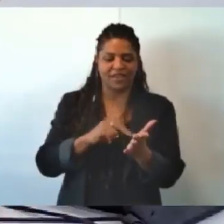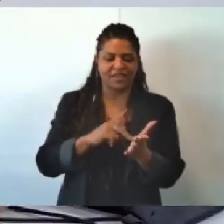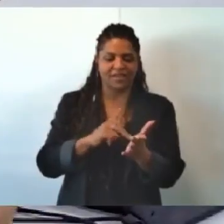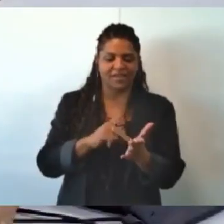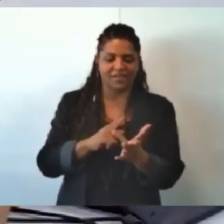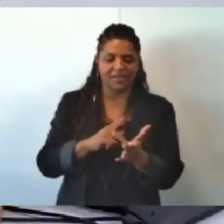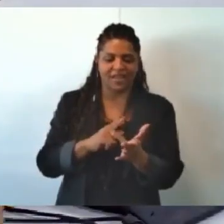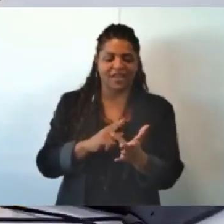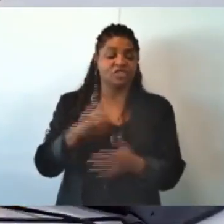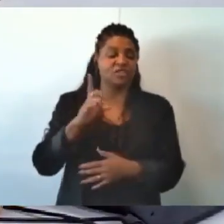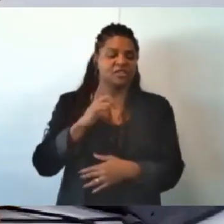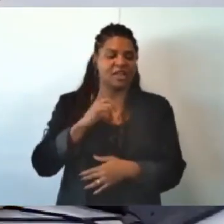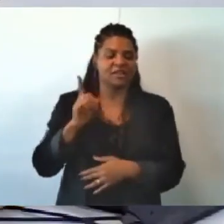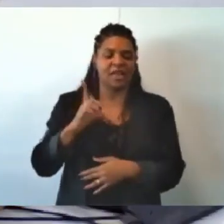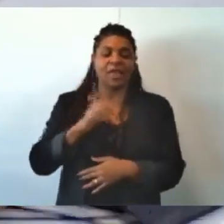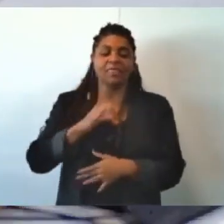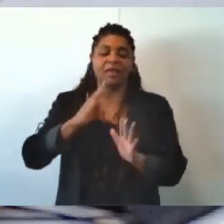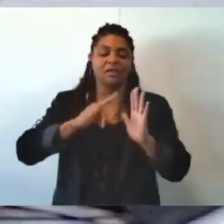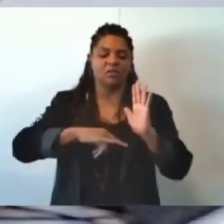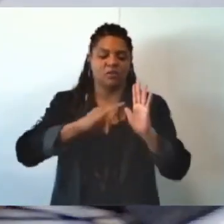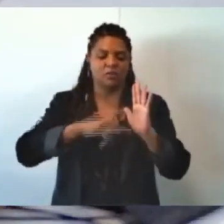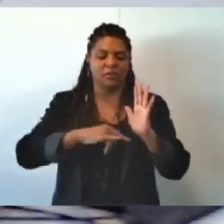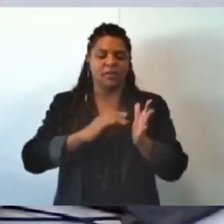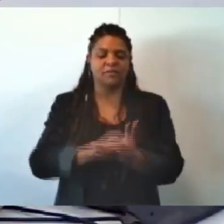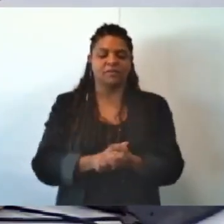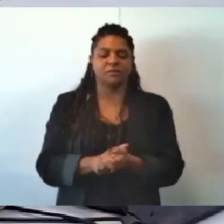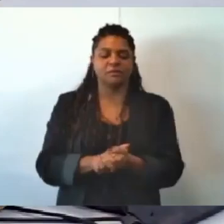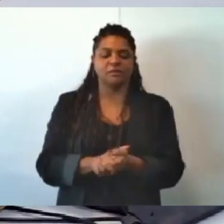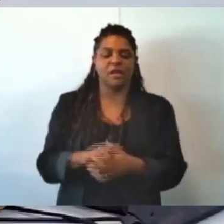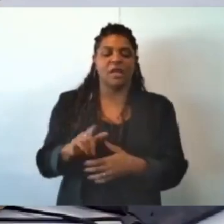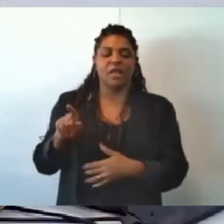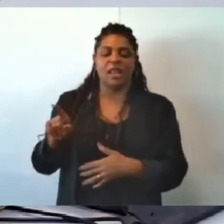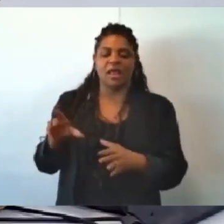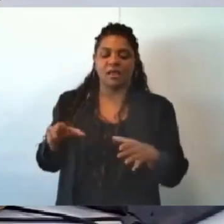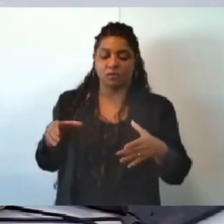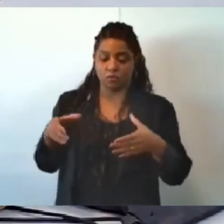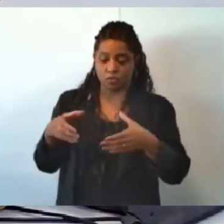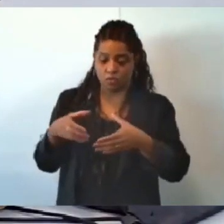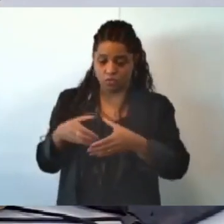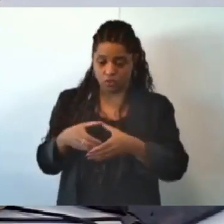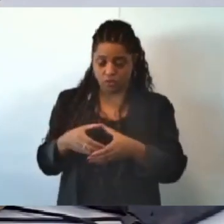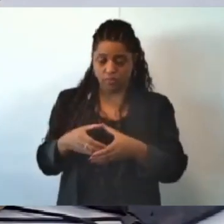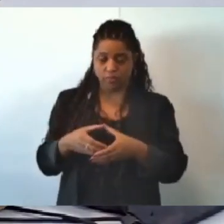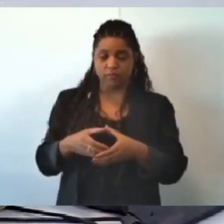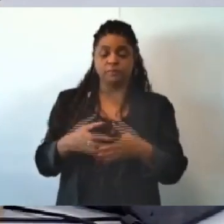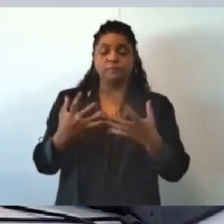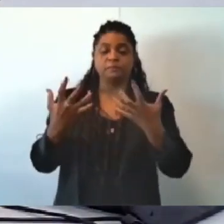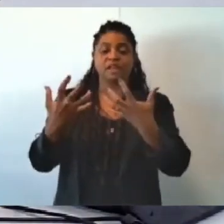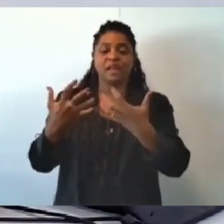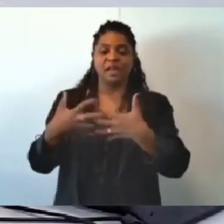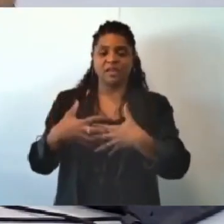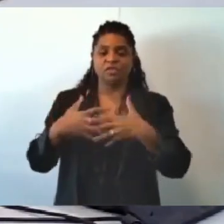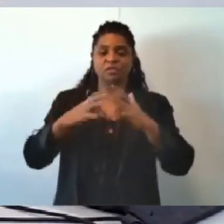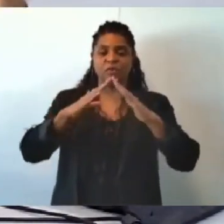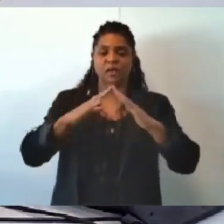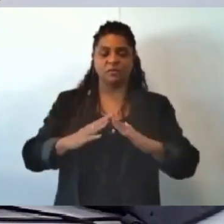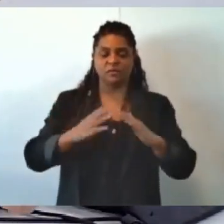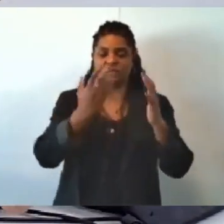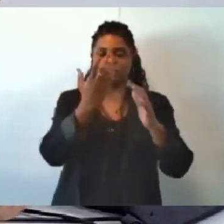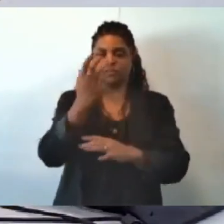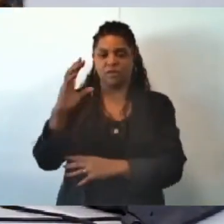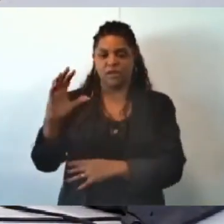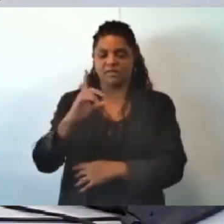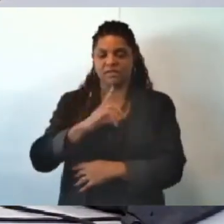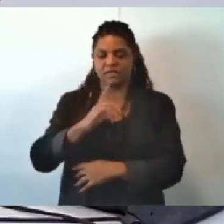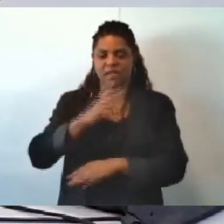documentos, têm lá no grupo do Rede Moradores do Floresta, tem vídeos, tem